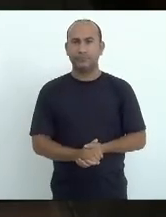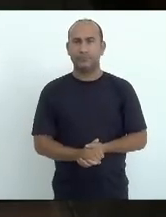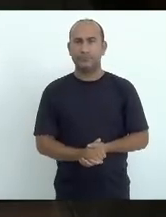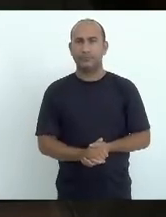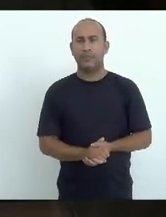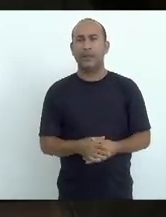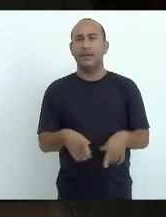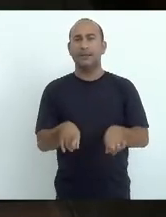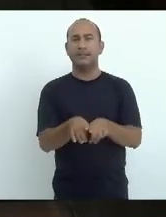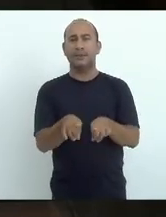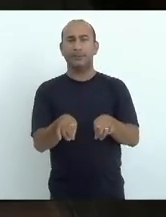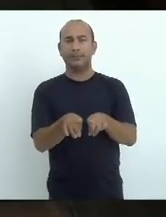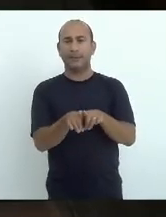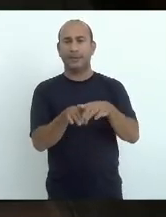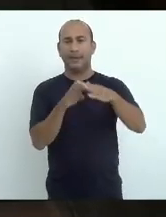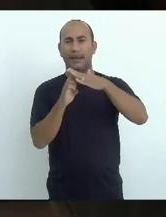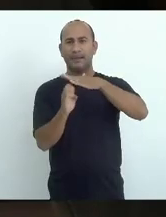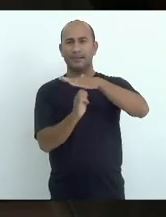E as instituições